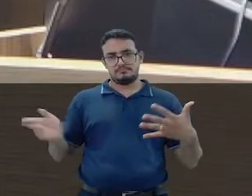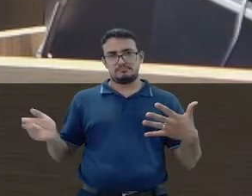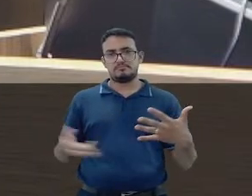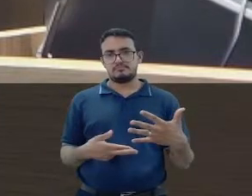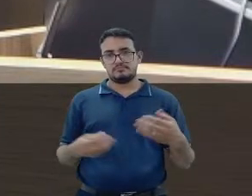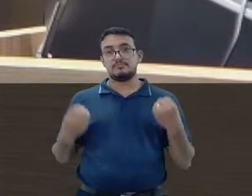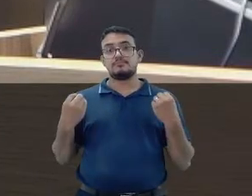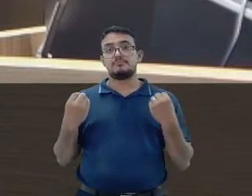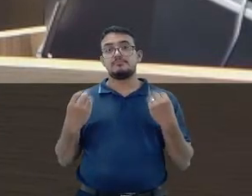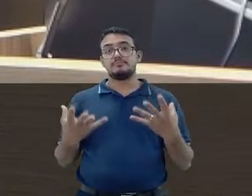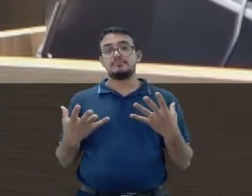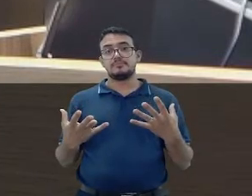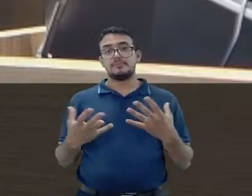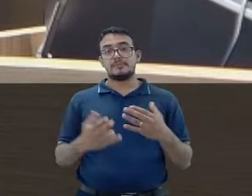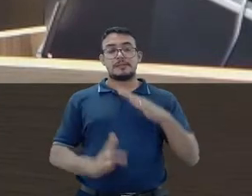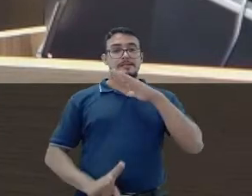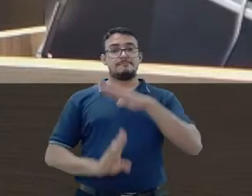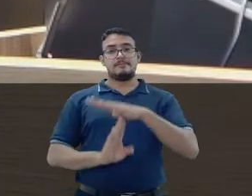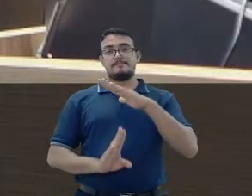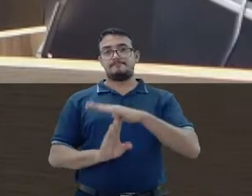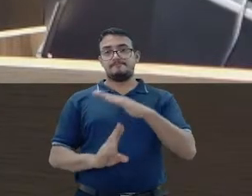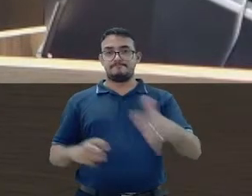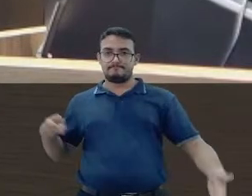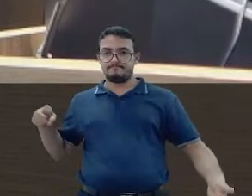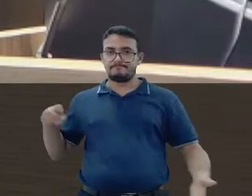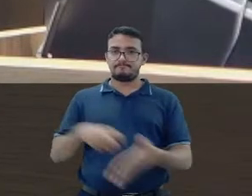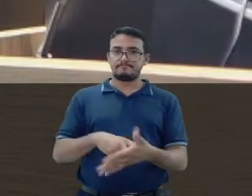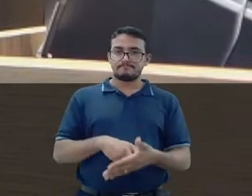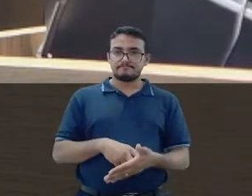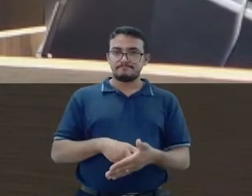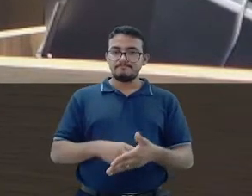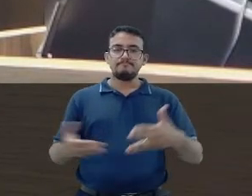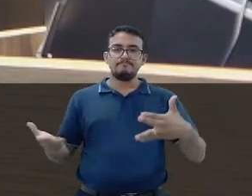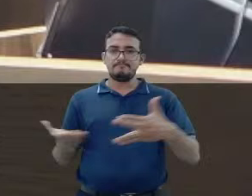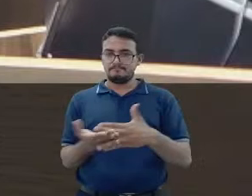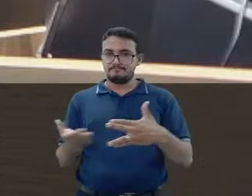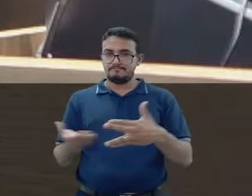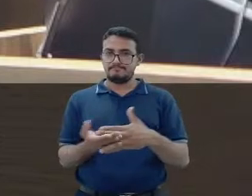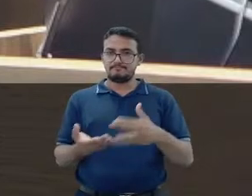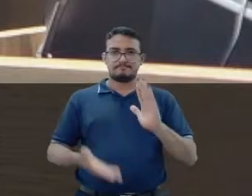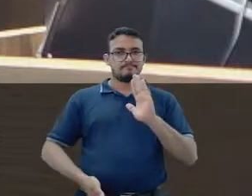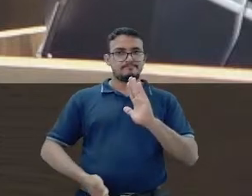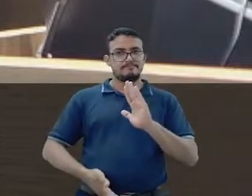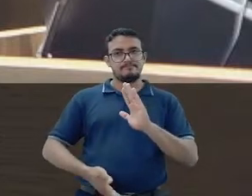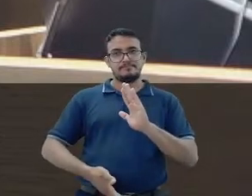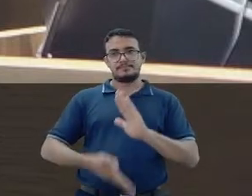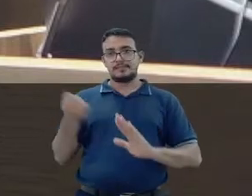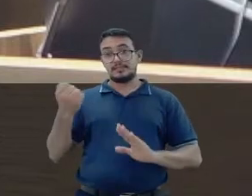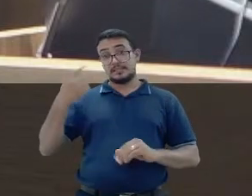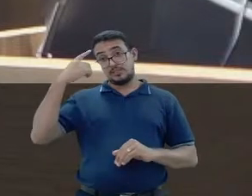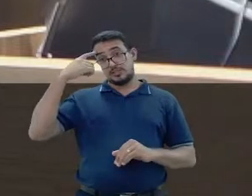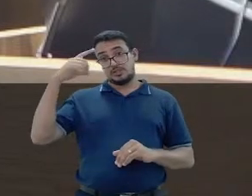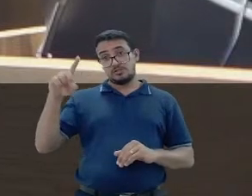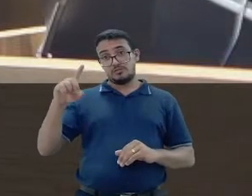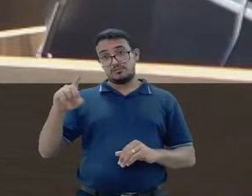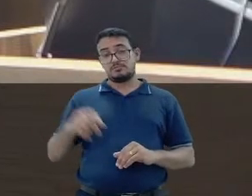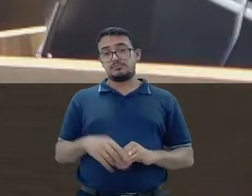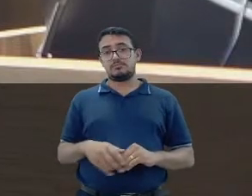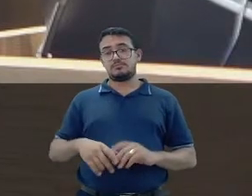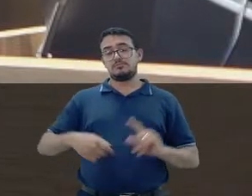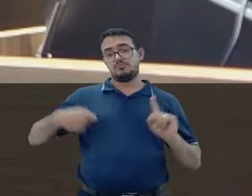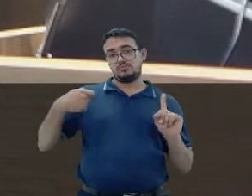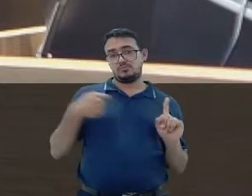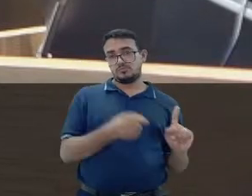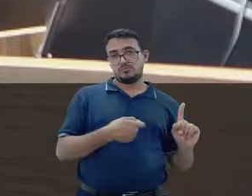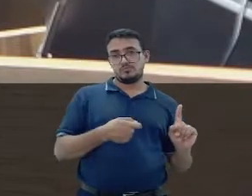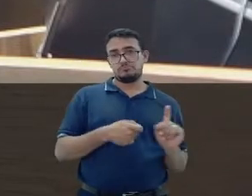para limitar a condenação ao intervalo intrajornada, excluindo-se os dias em que o autor ficou à disposição do